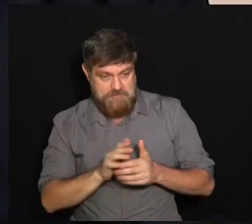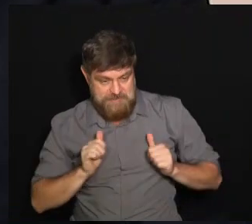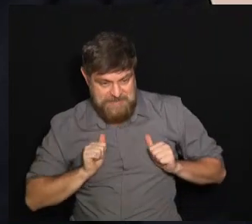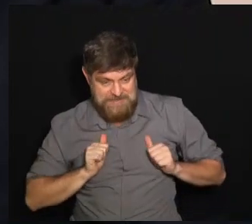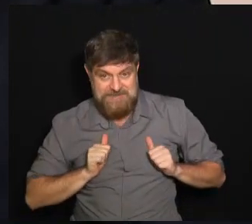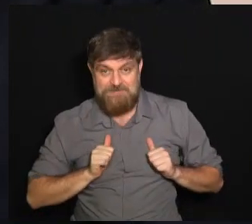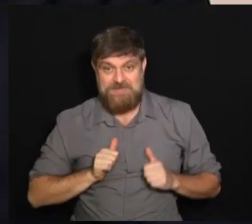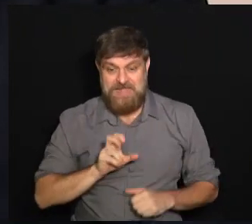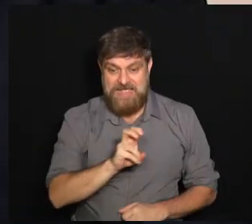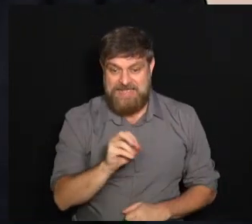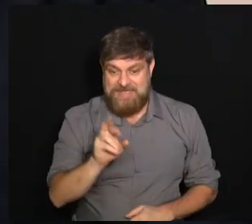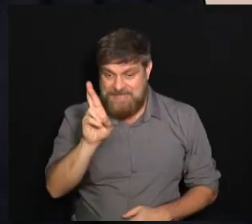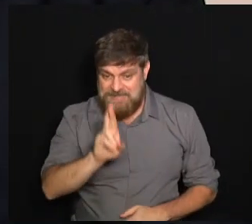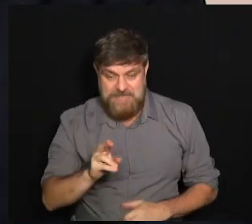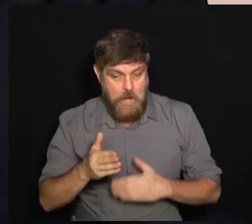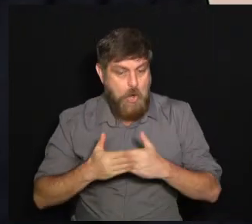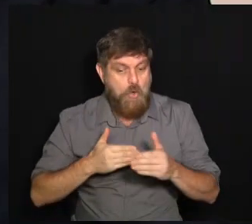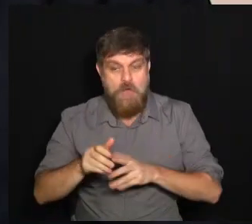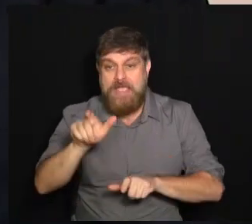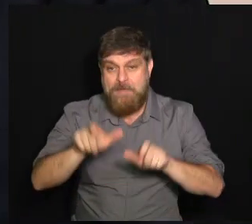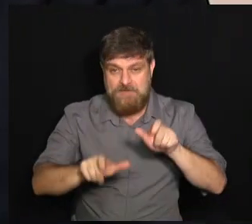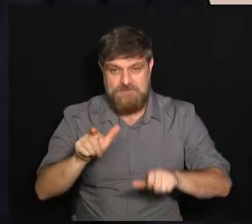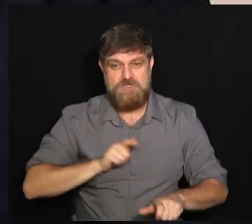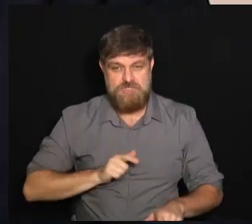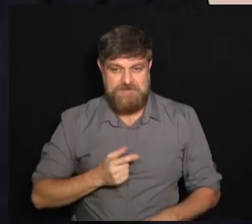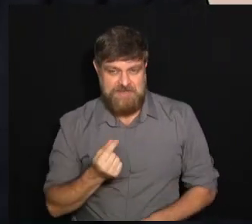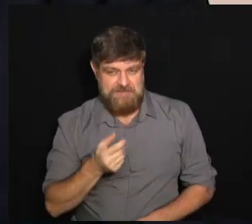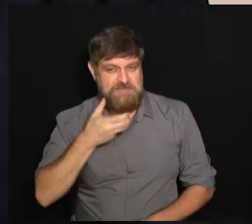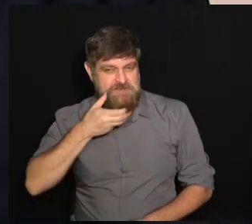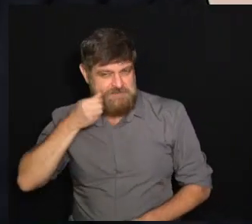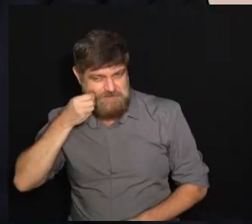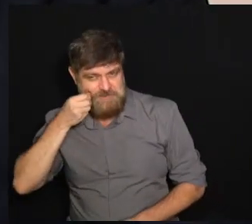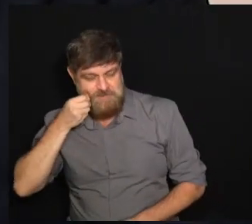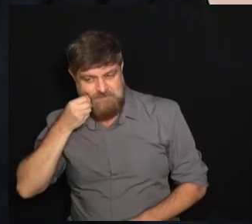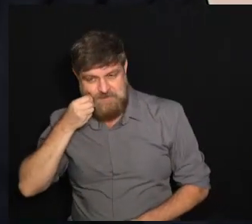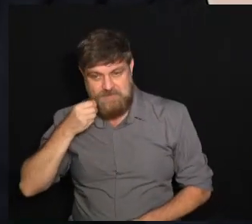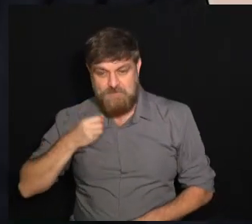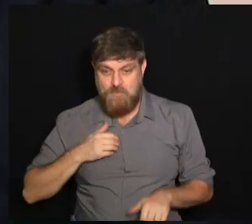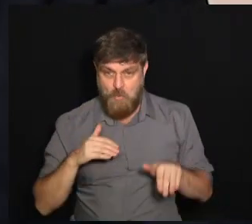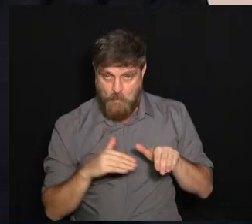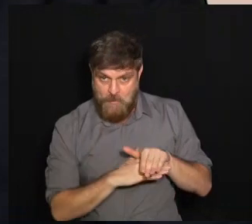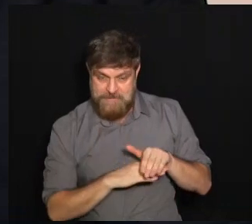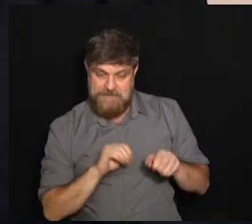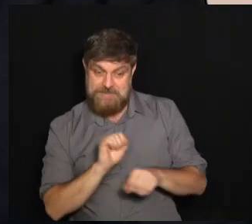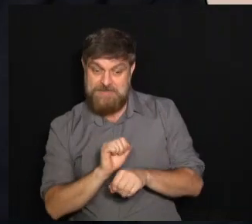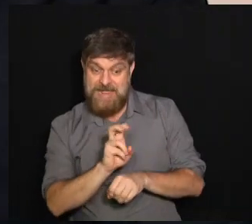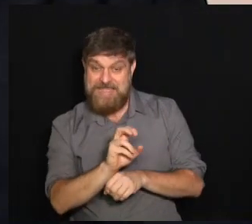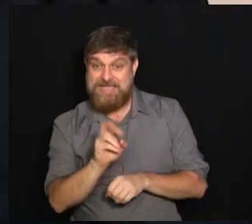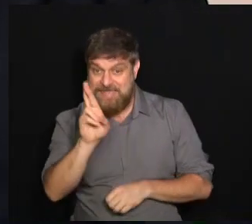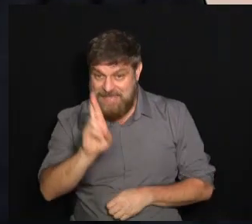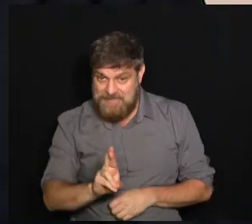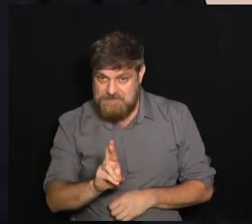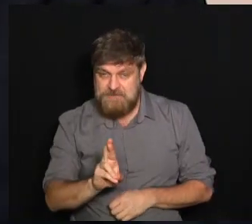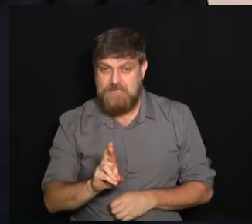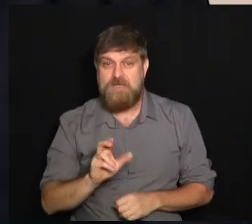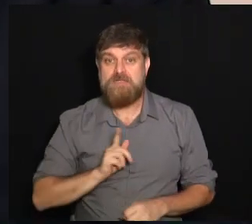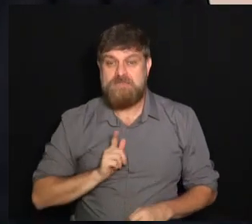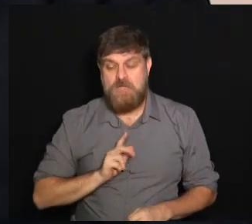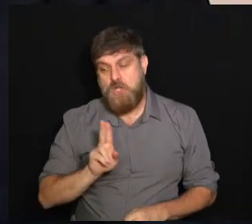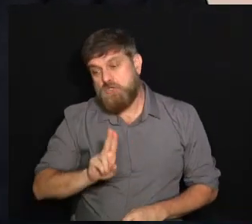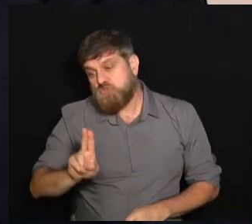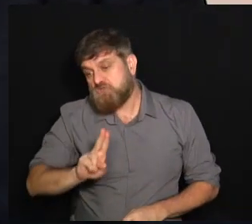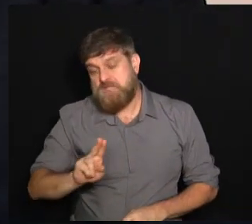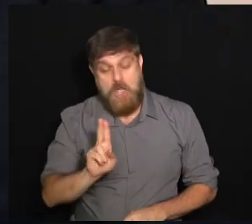de R$ 500. Então, qualquer pessoa que tiver uma aprovação de crédito rotativo acima de R$ 500, utilizando ou